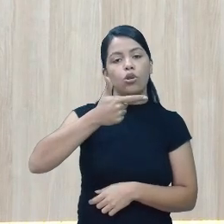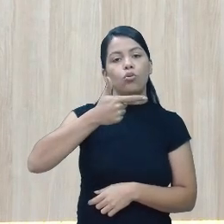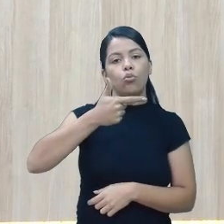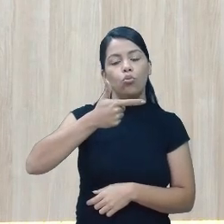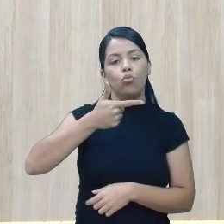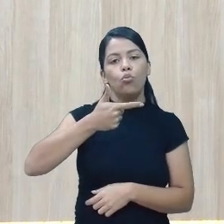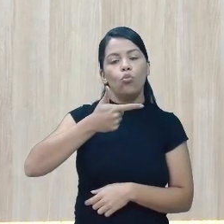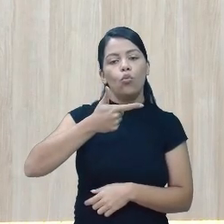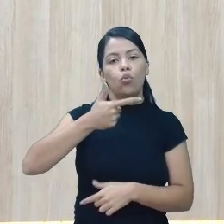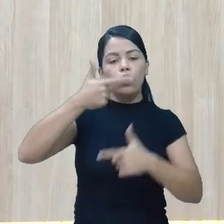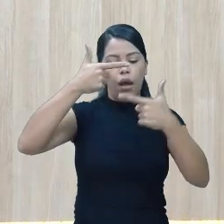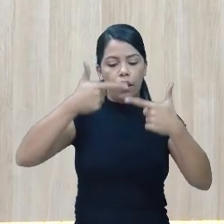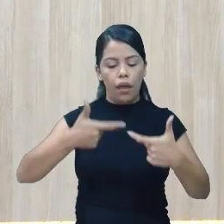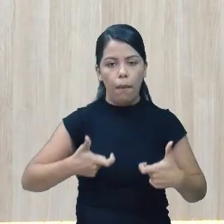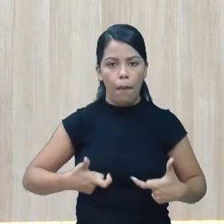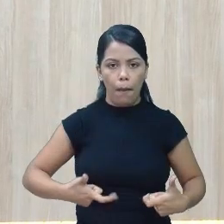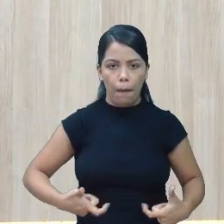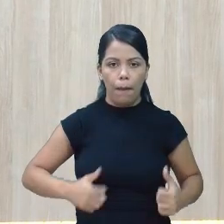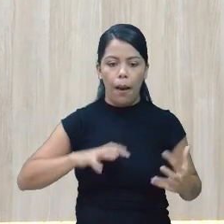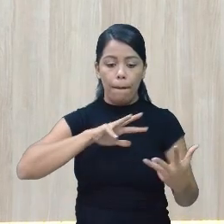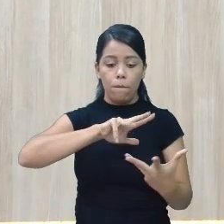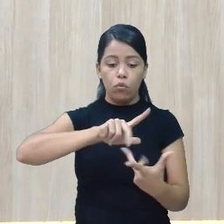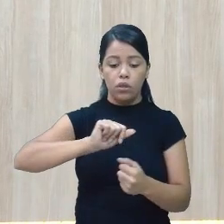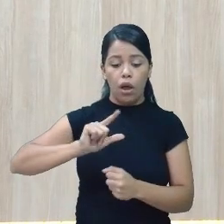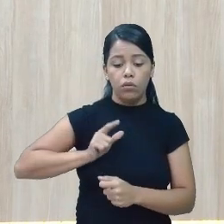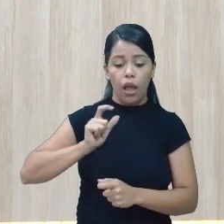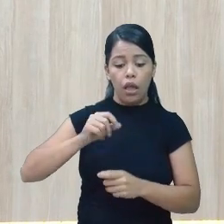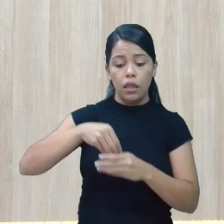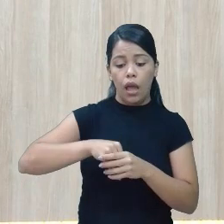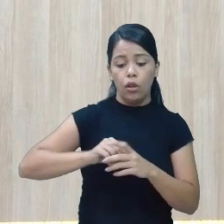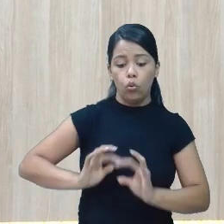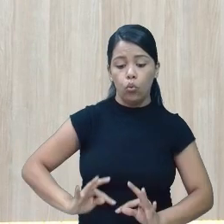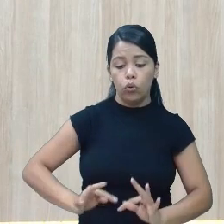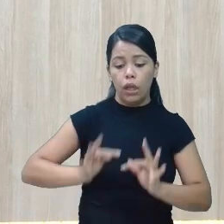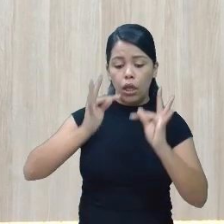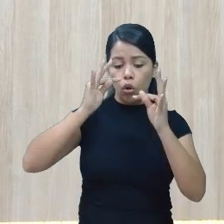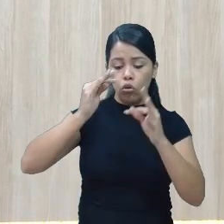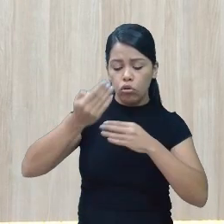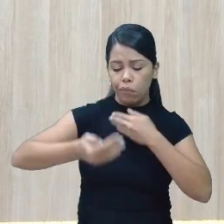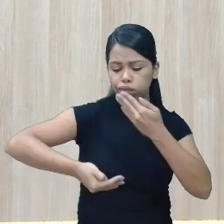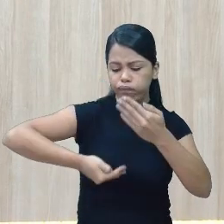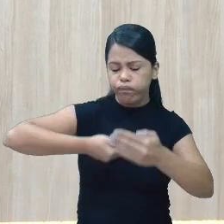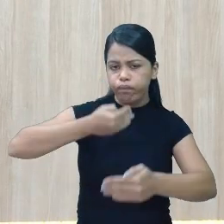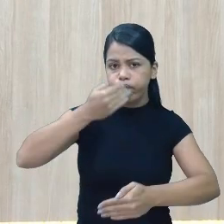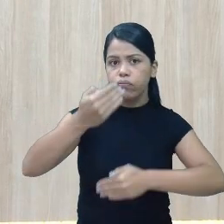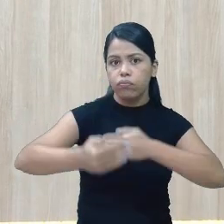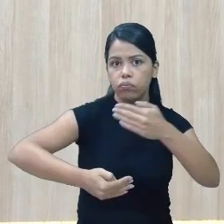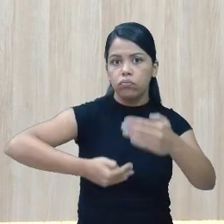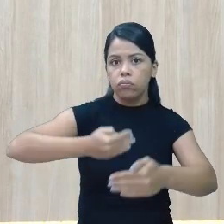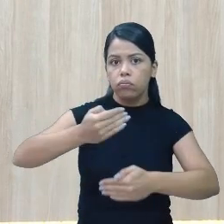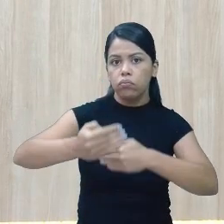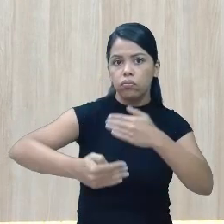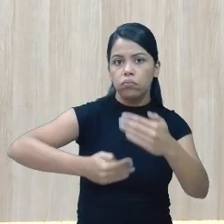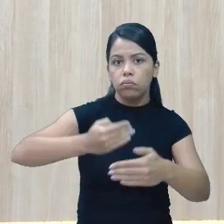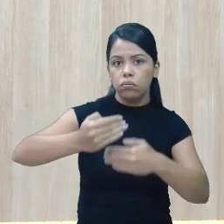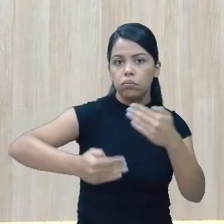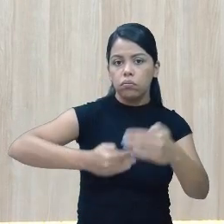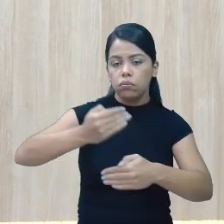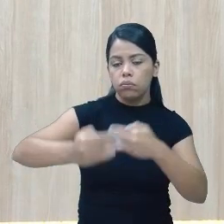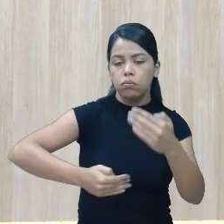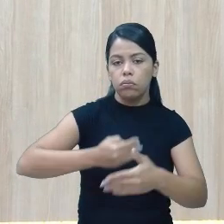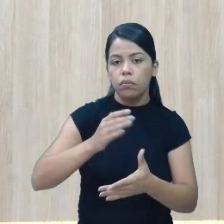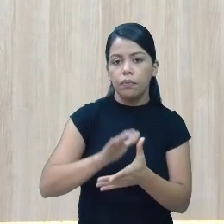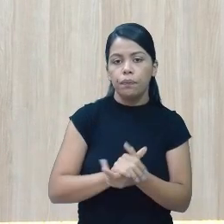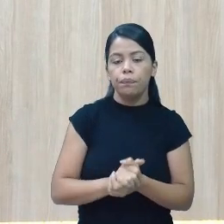grande. E esse desenvolvimento tecnológico faz com que todas essas tecnologias, elas acabam, infelizmente